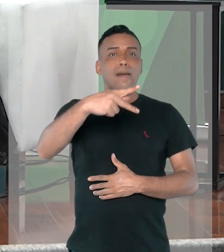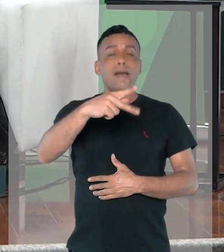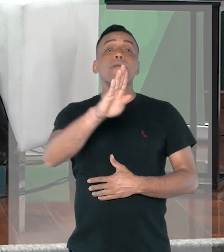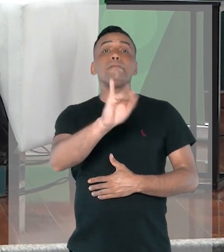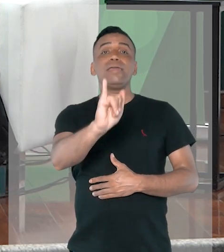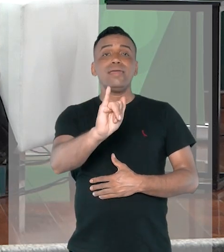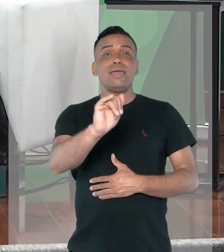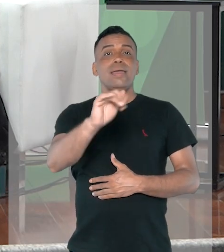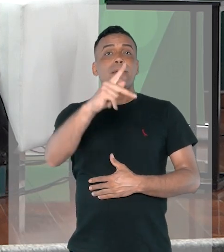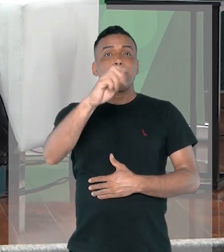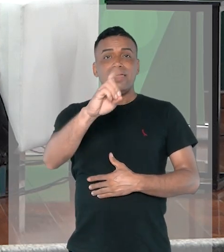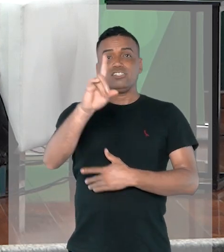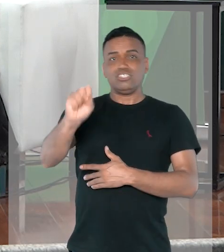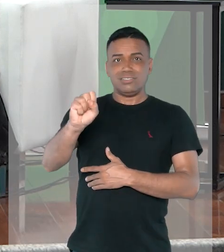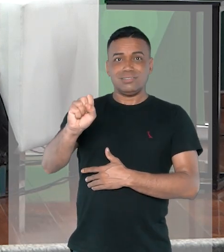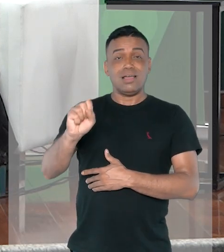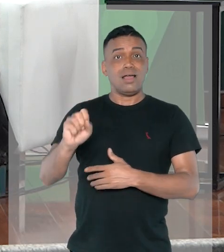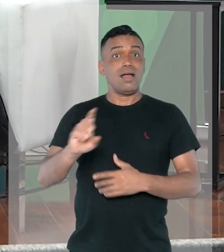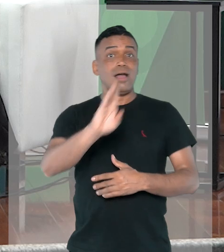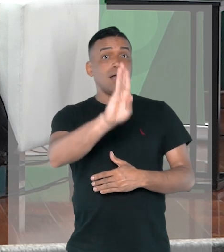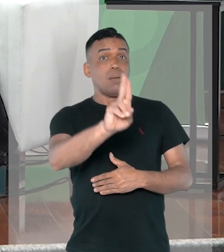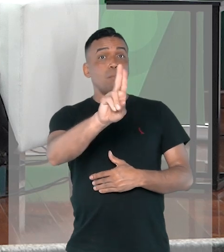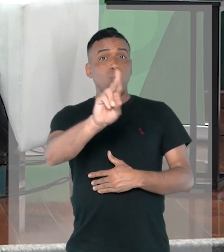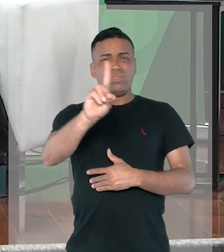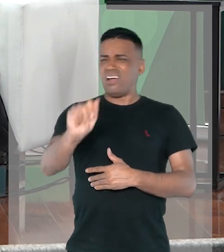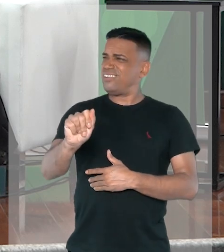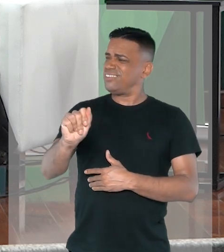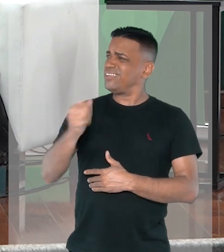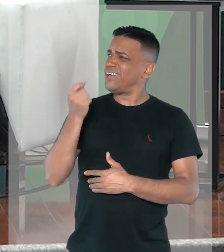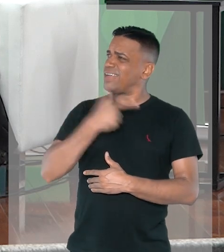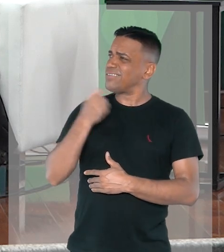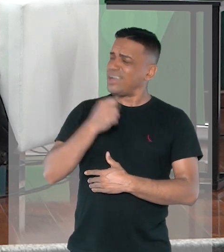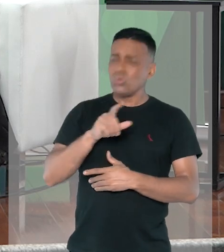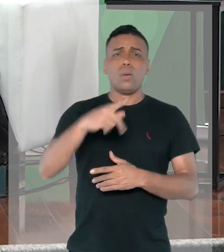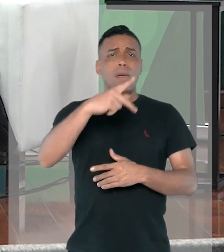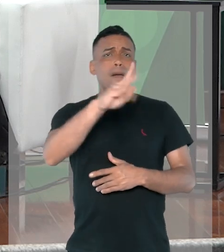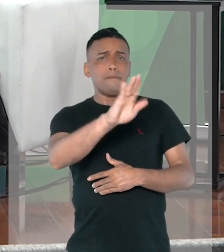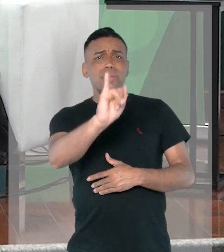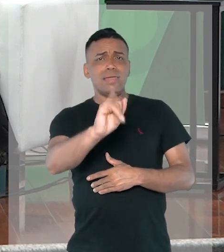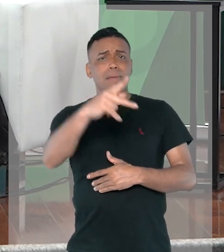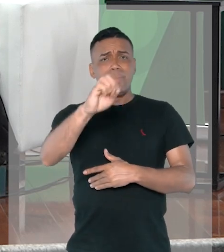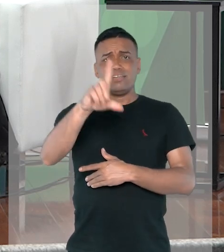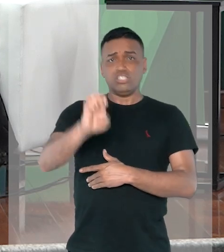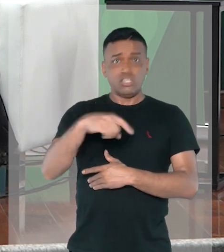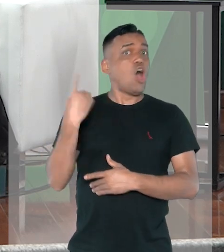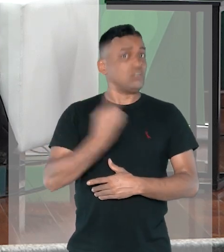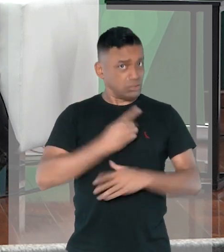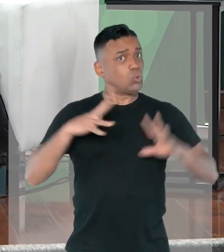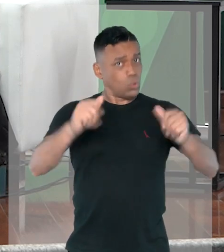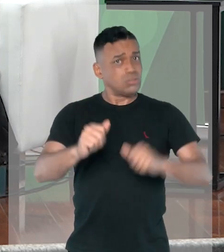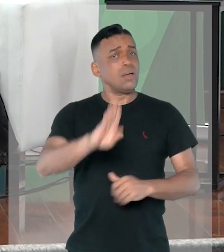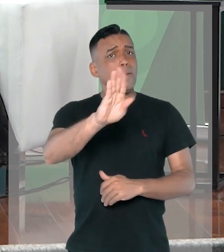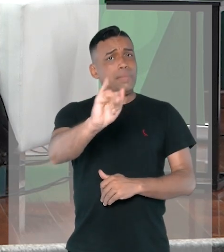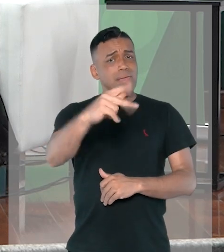assim, Buda é o mais honrado bípede. Primeira vez eu falei bípede, que engraçado, eu nunca pensei em mim como bípede. Somos bípedes, né? Você já